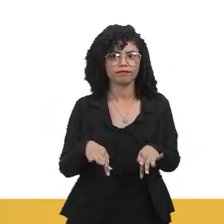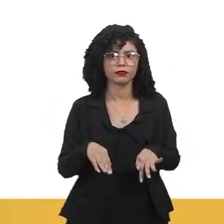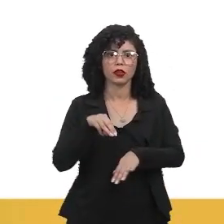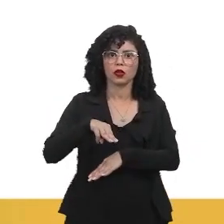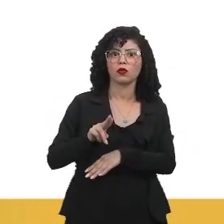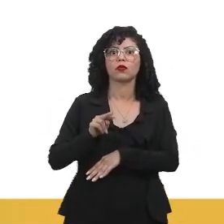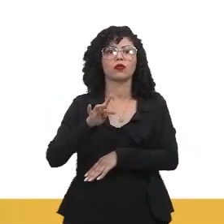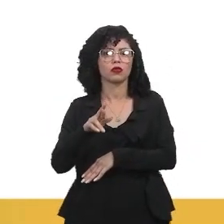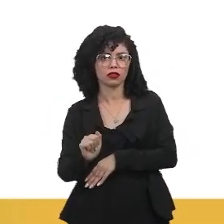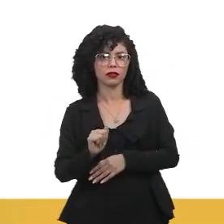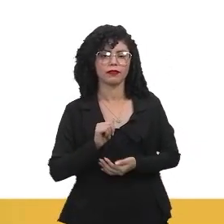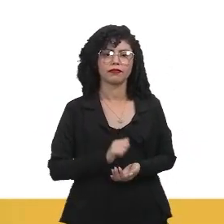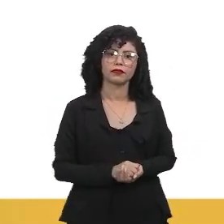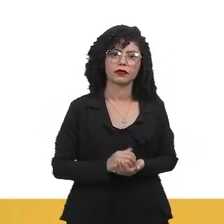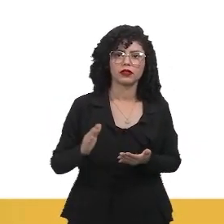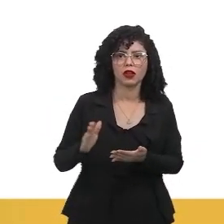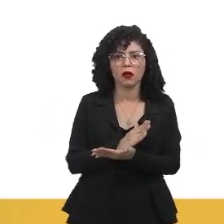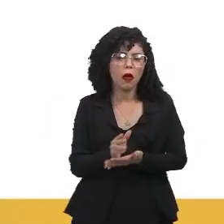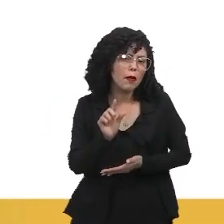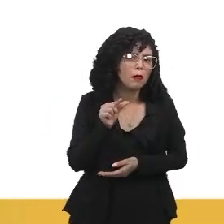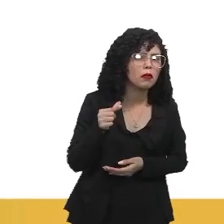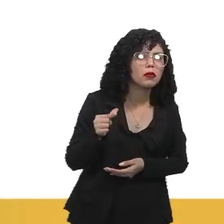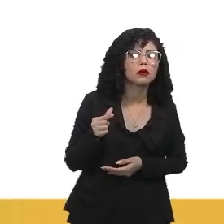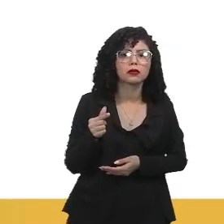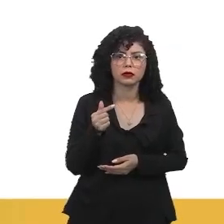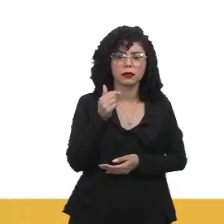multas, punições de leve